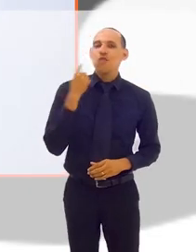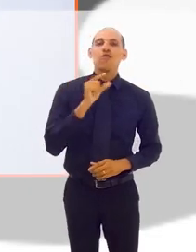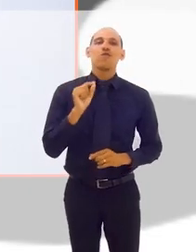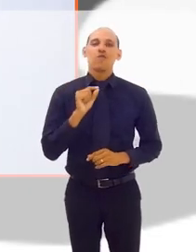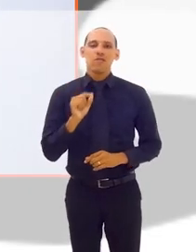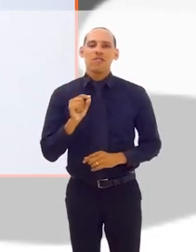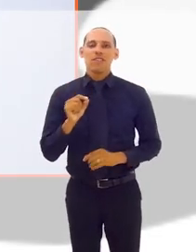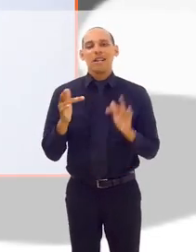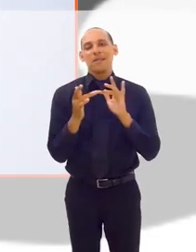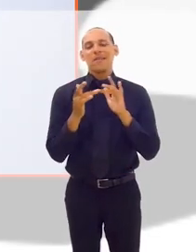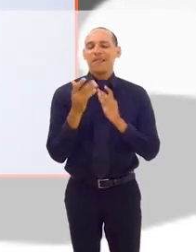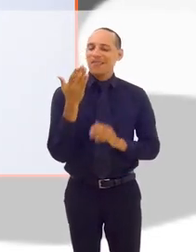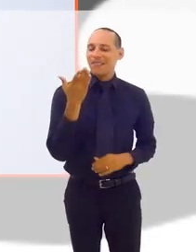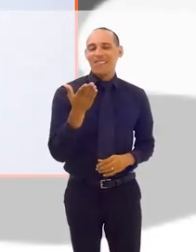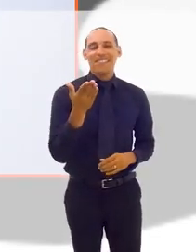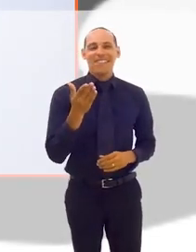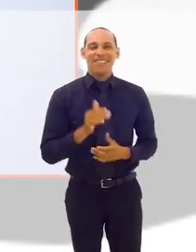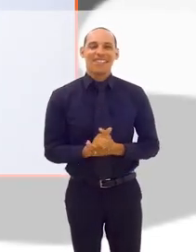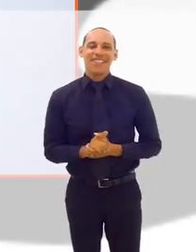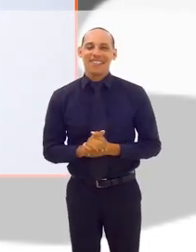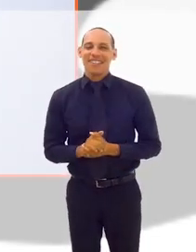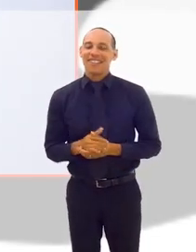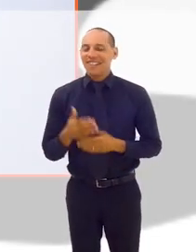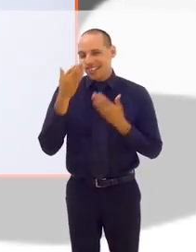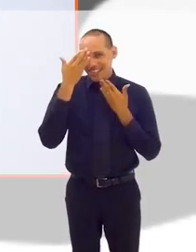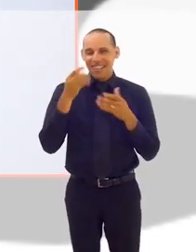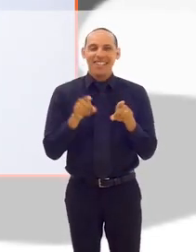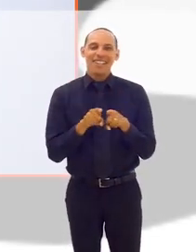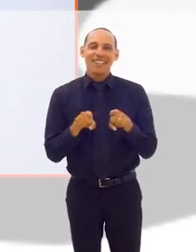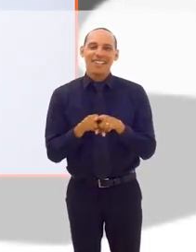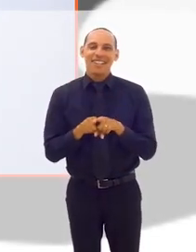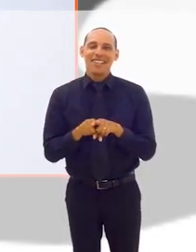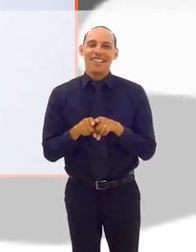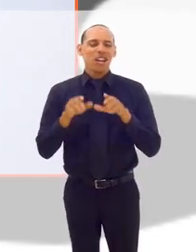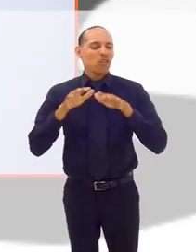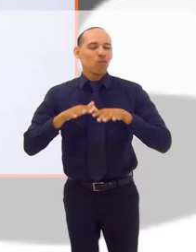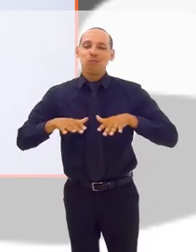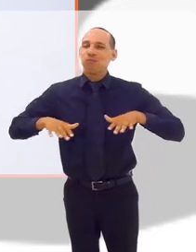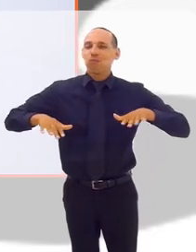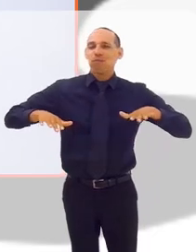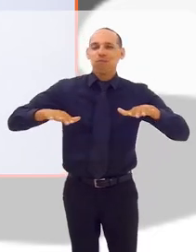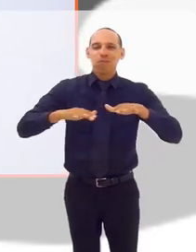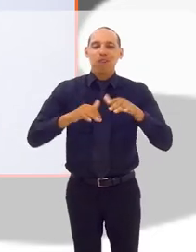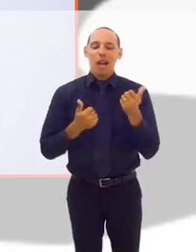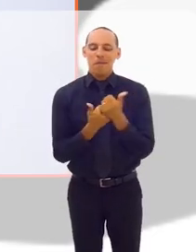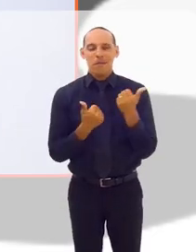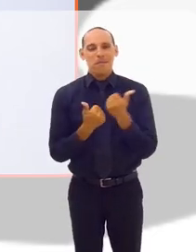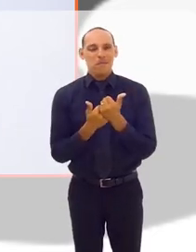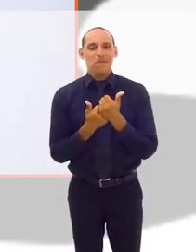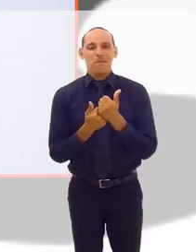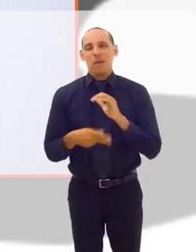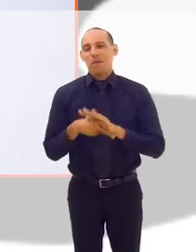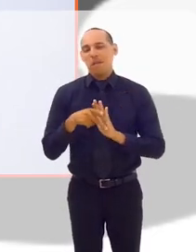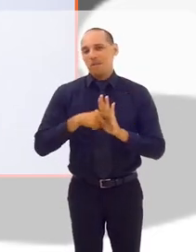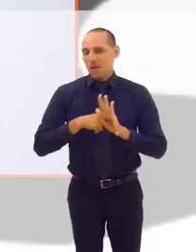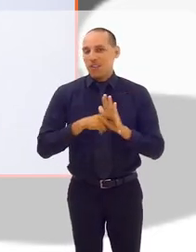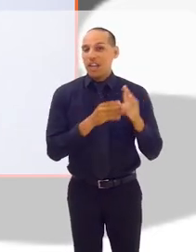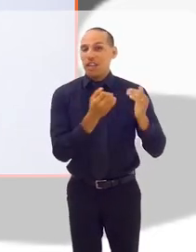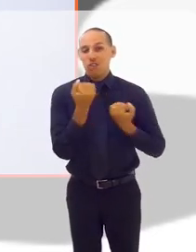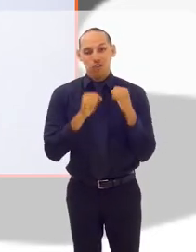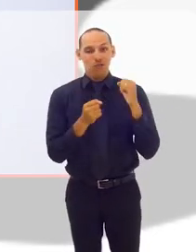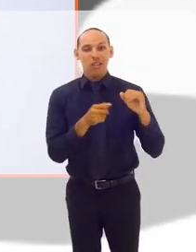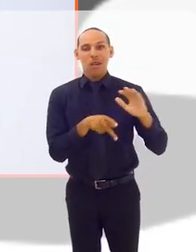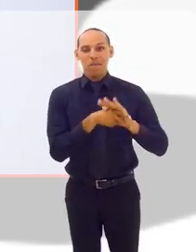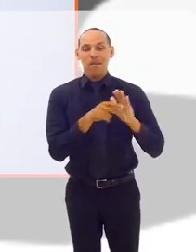canal pelo qual eu consegui ter esse network contigo. Claudinha, quero agradecer também. E a todos os apoiadores do